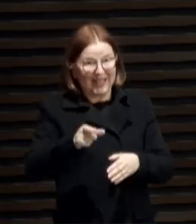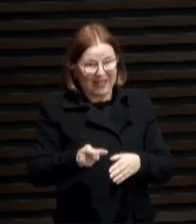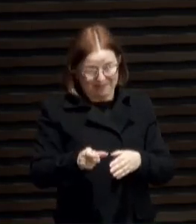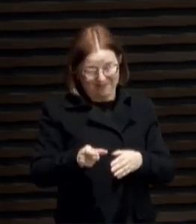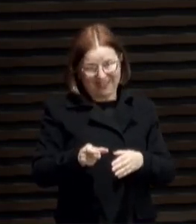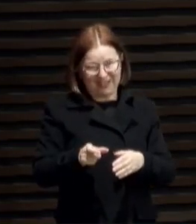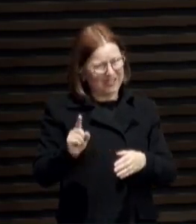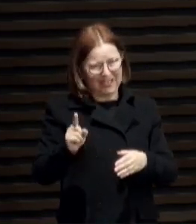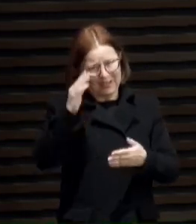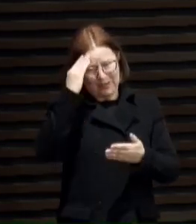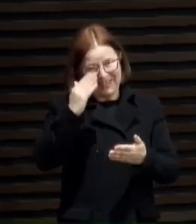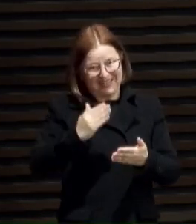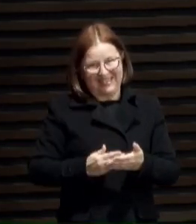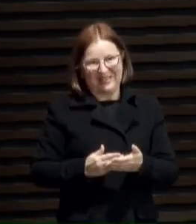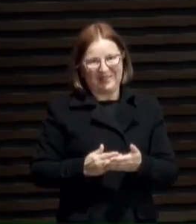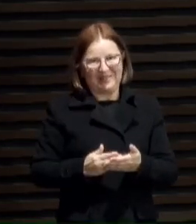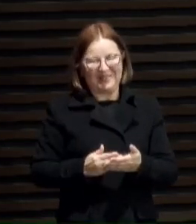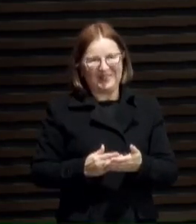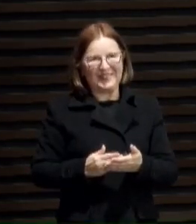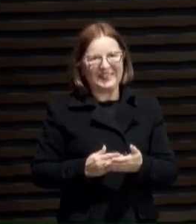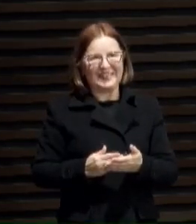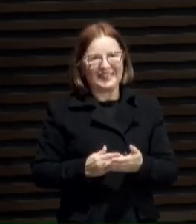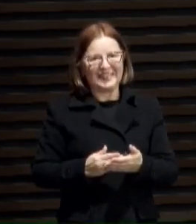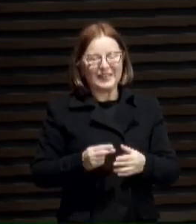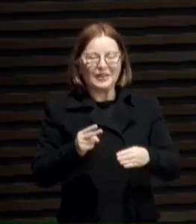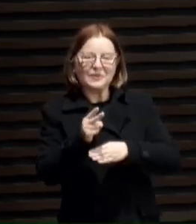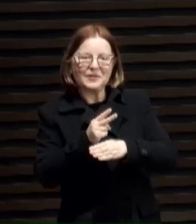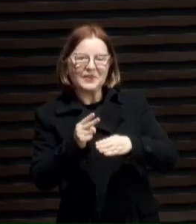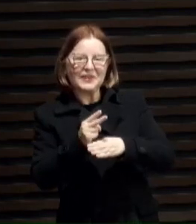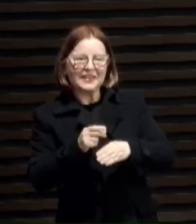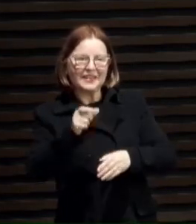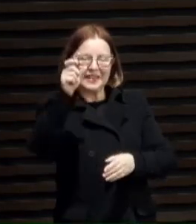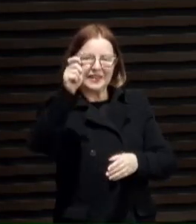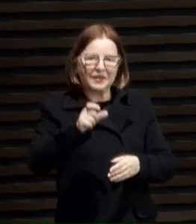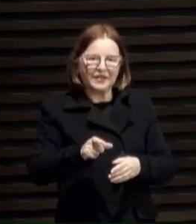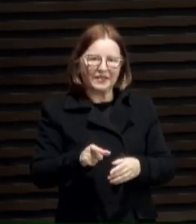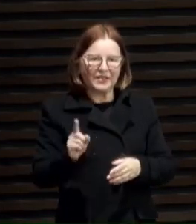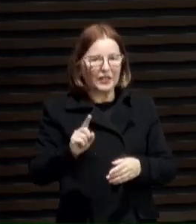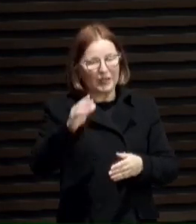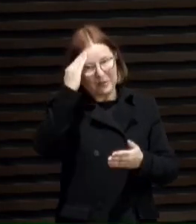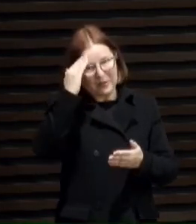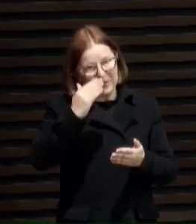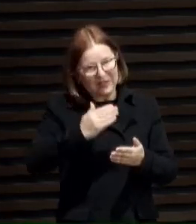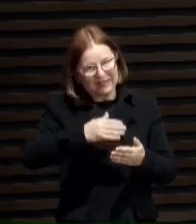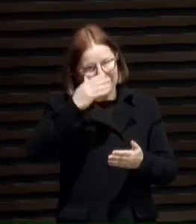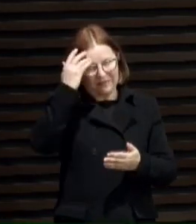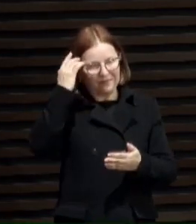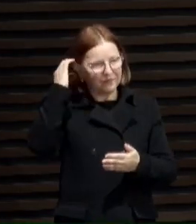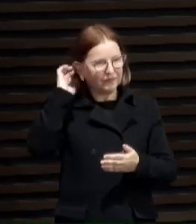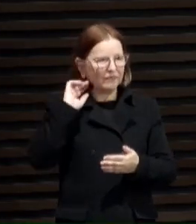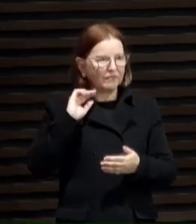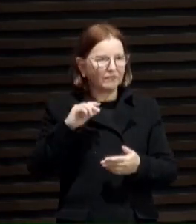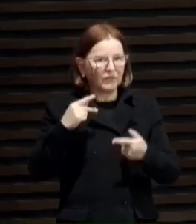buscar aquele coração que ainda não se entregou, buscar aquele coração que ainda não creu. O